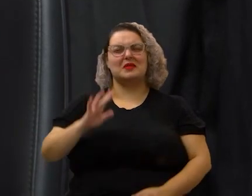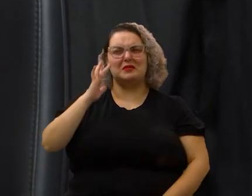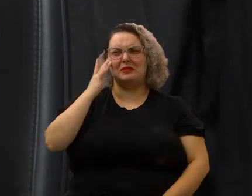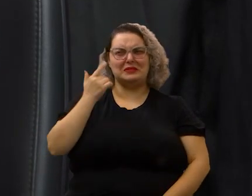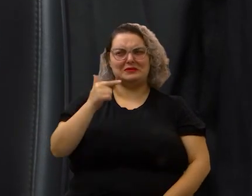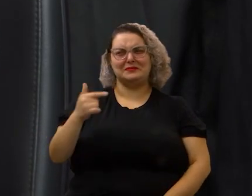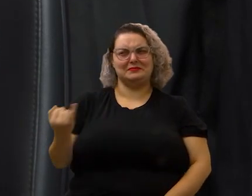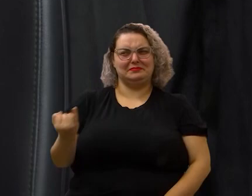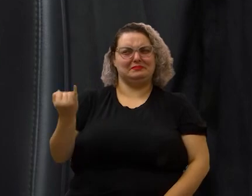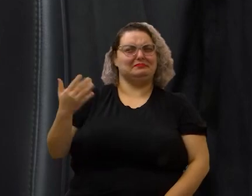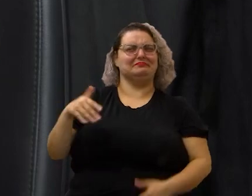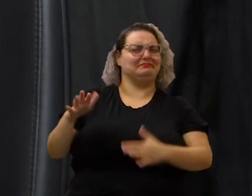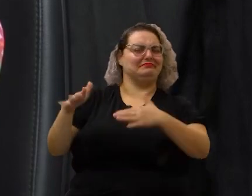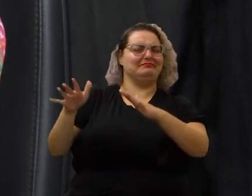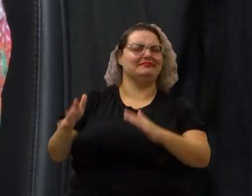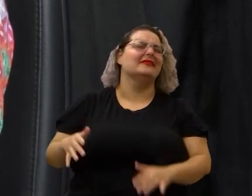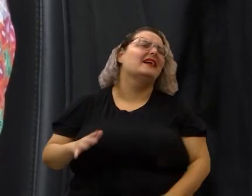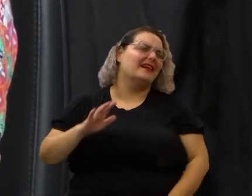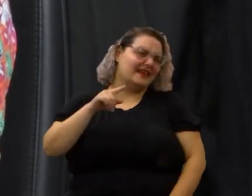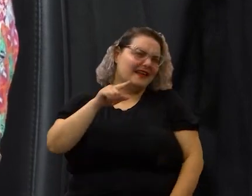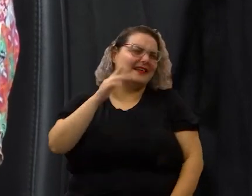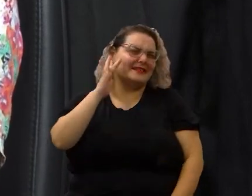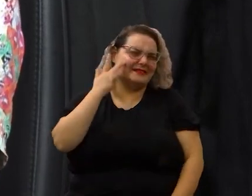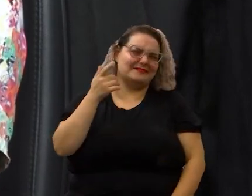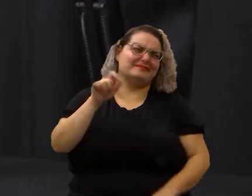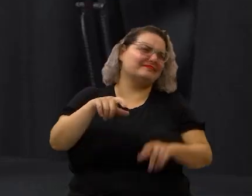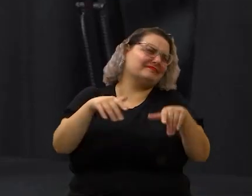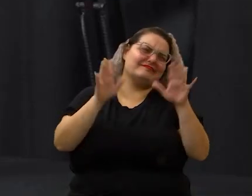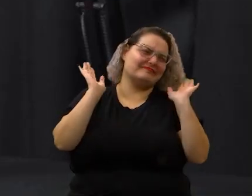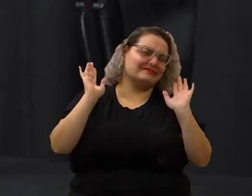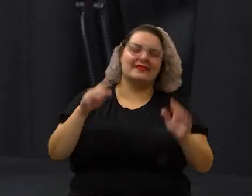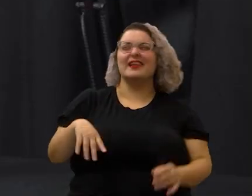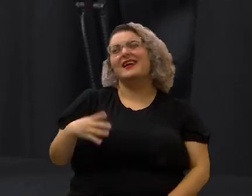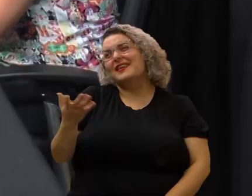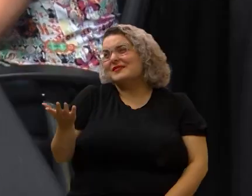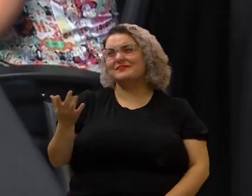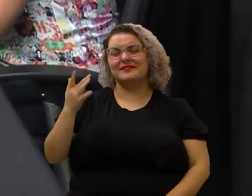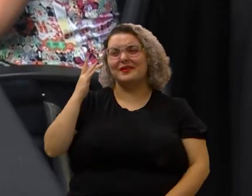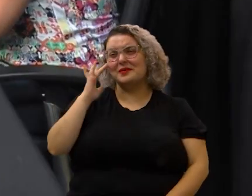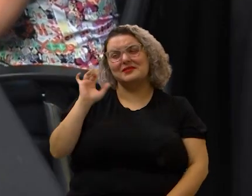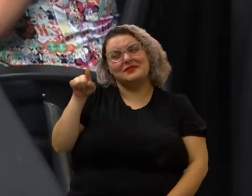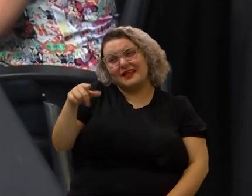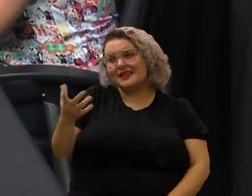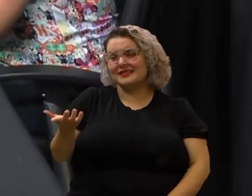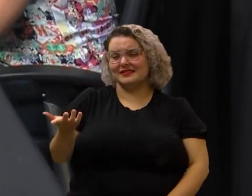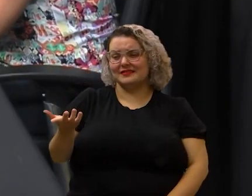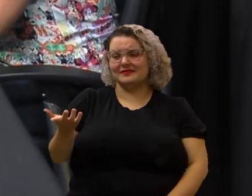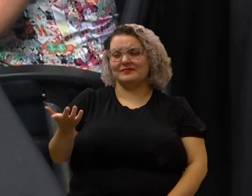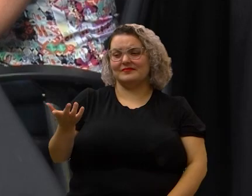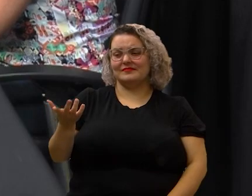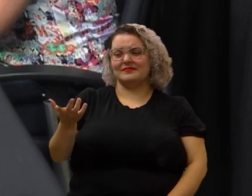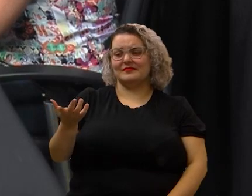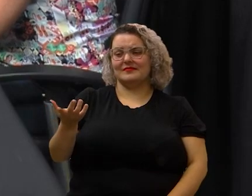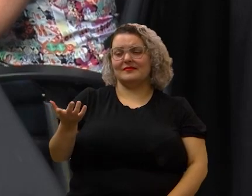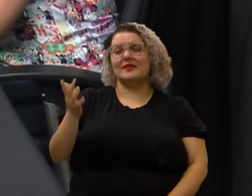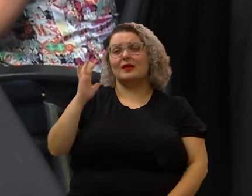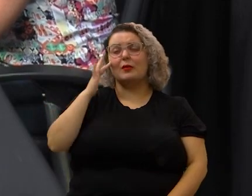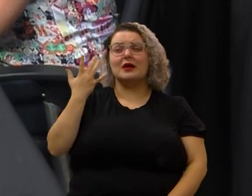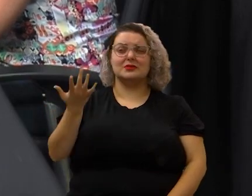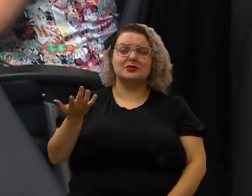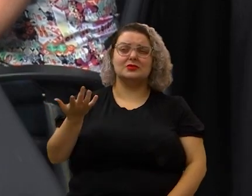Eu acho que eu não me importo muito com isso, na verdade. Eu acho que as pessoas, né, também... Eu acho que... É isso, né? Eu